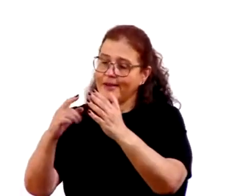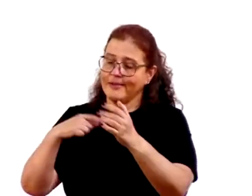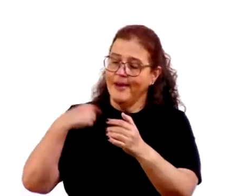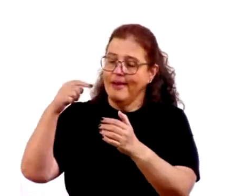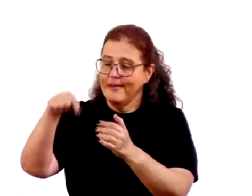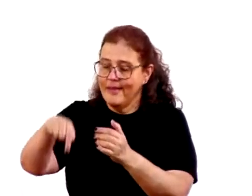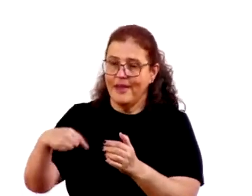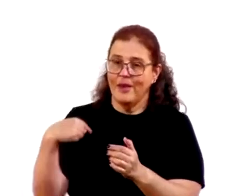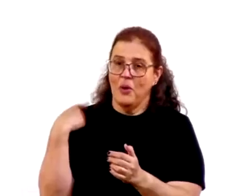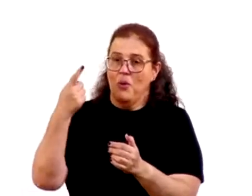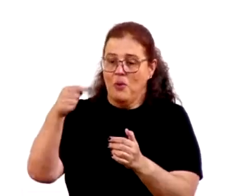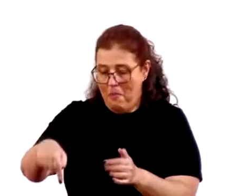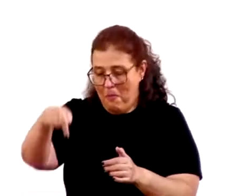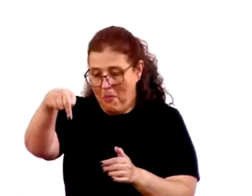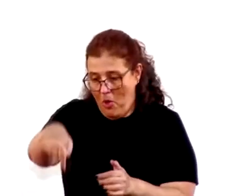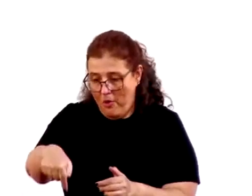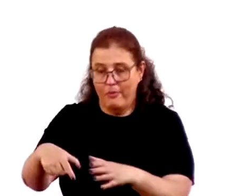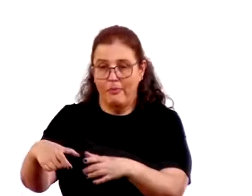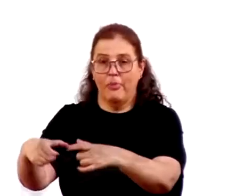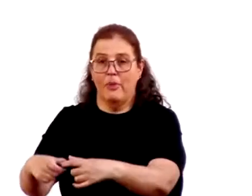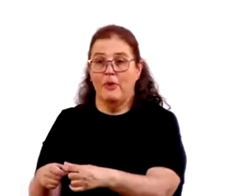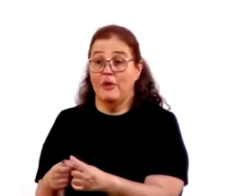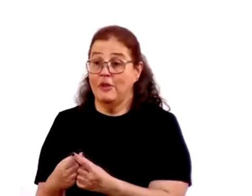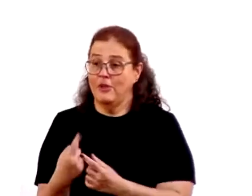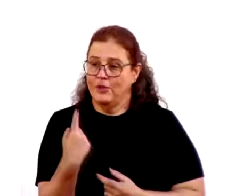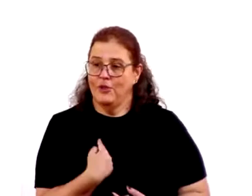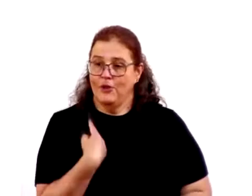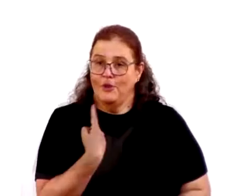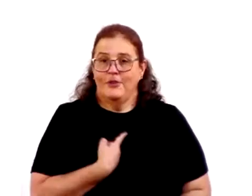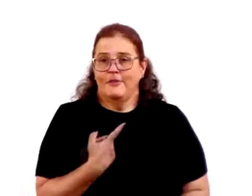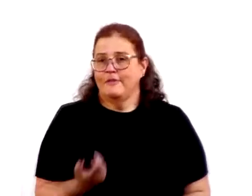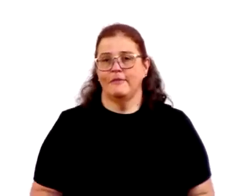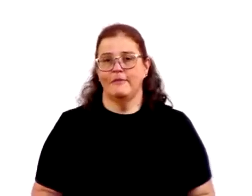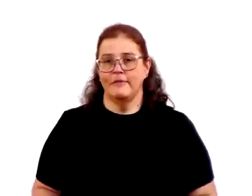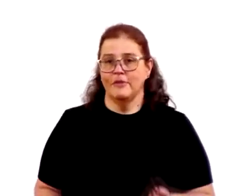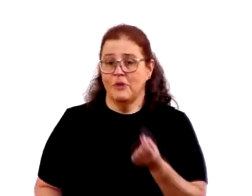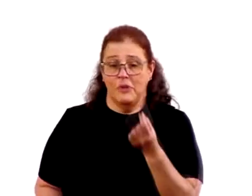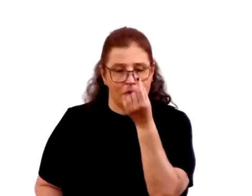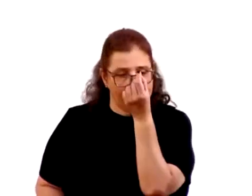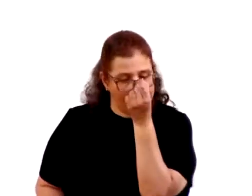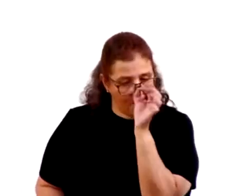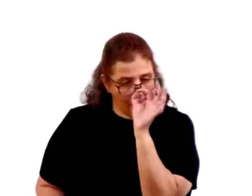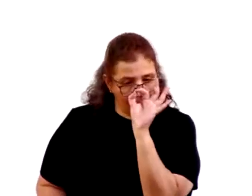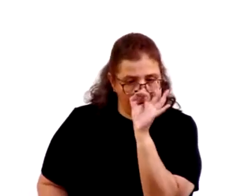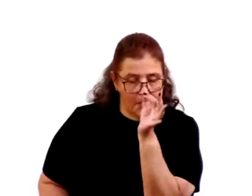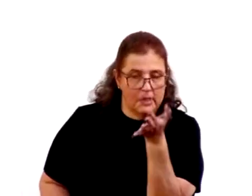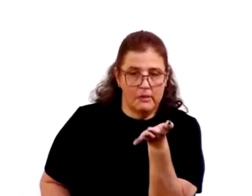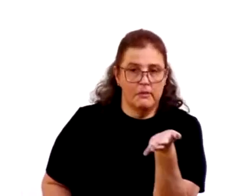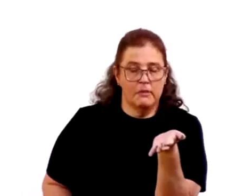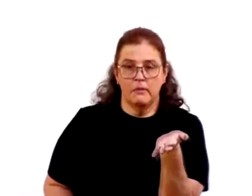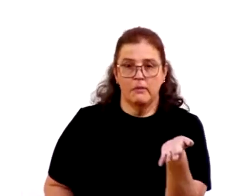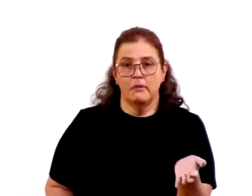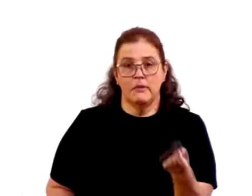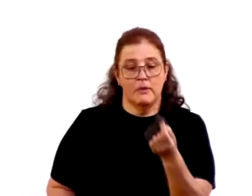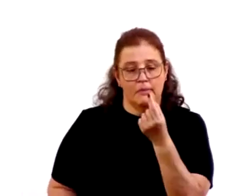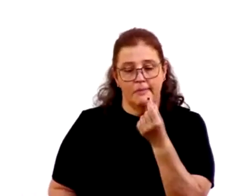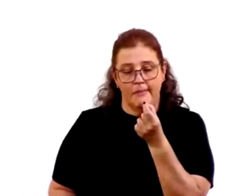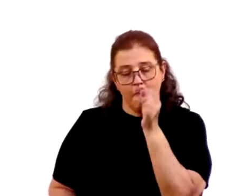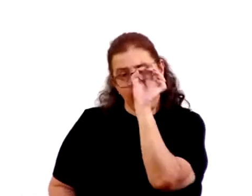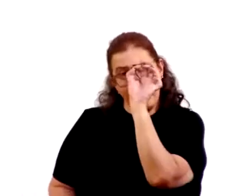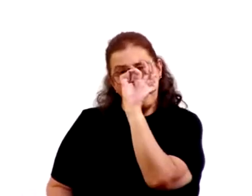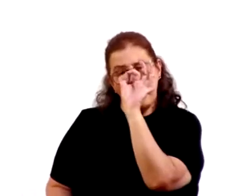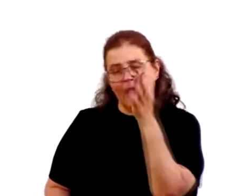A Bíblia nos leva ao nosso lugar, nos ajuda a entender as dimensões, nos ajuda a entender a dimensão do governo de